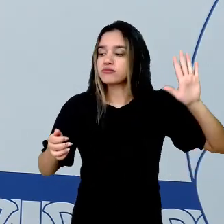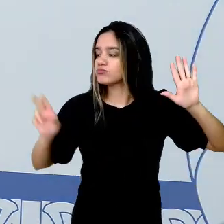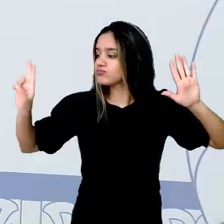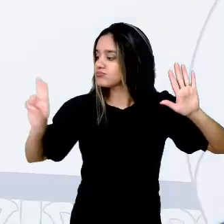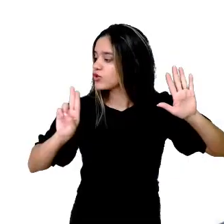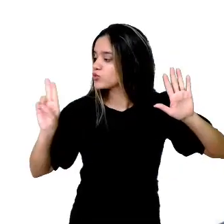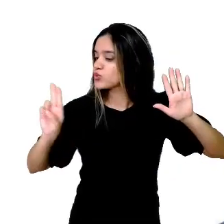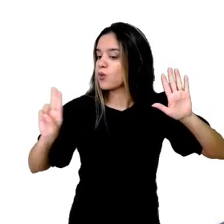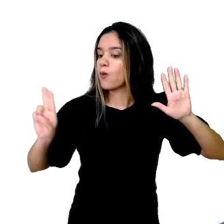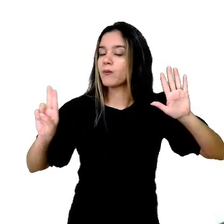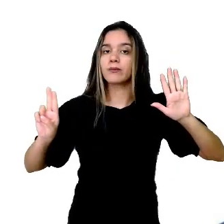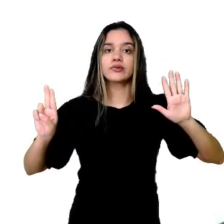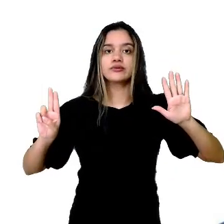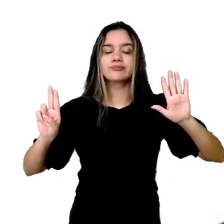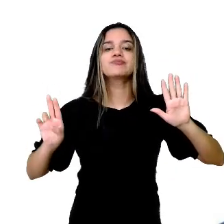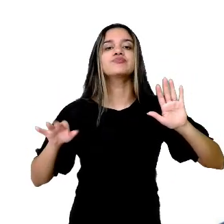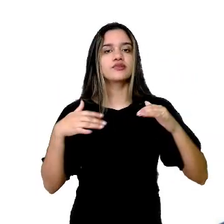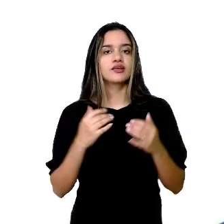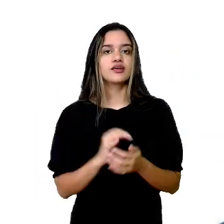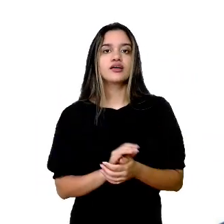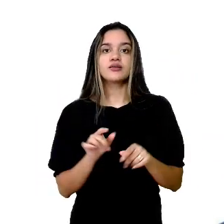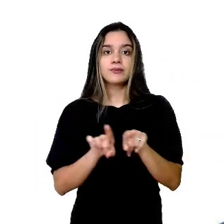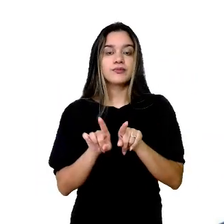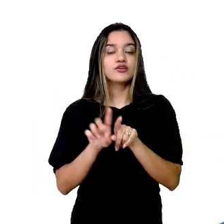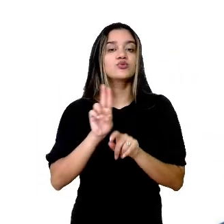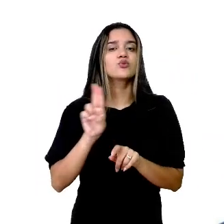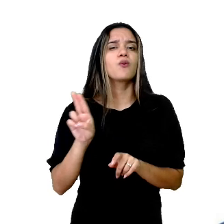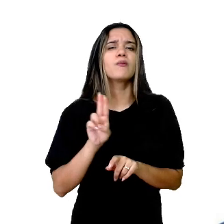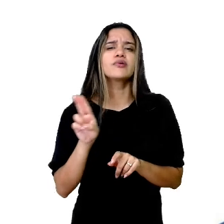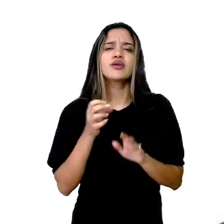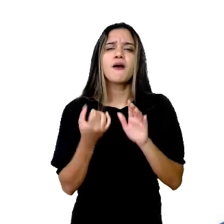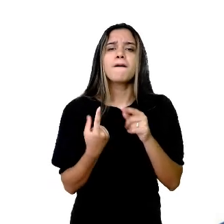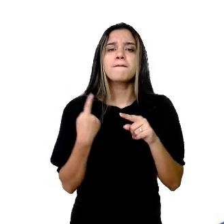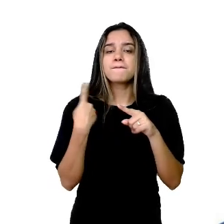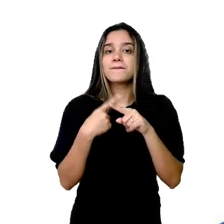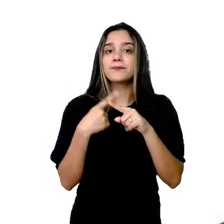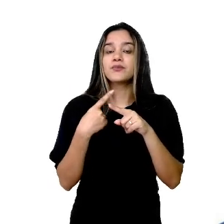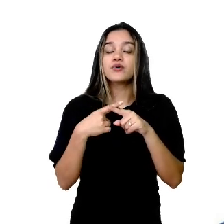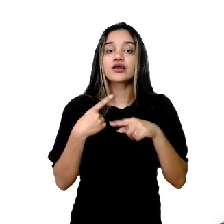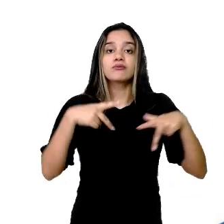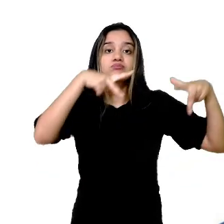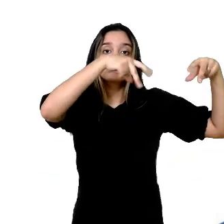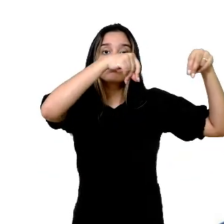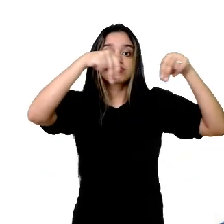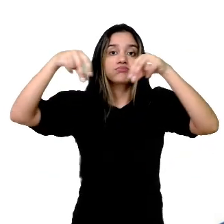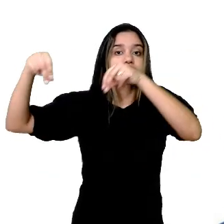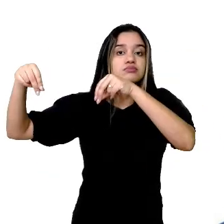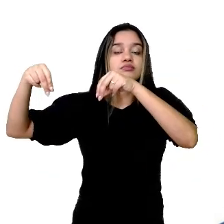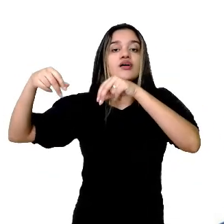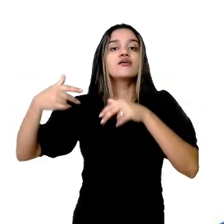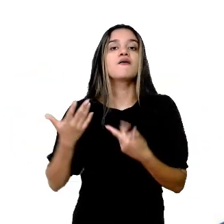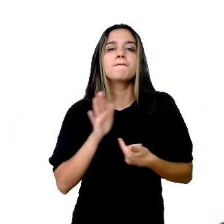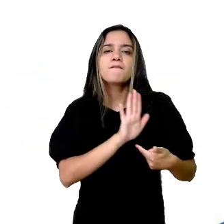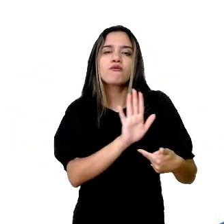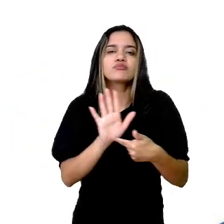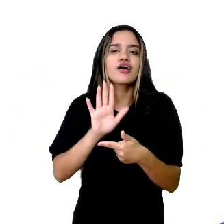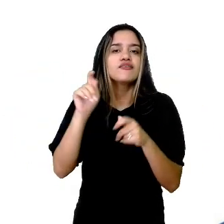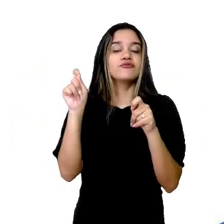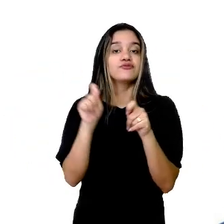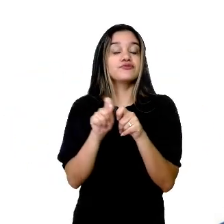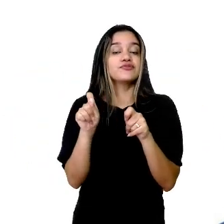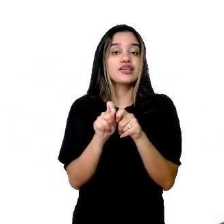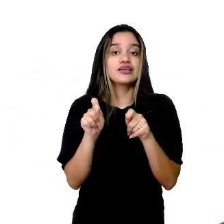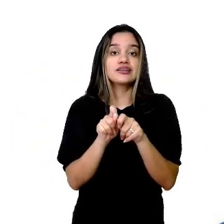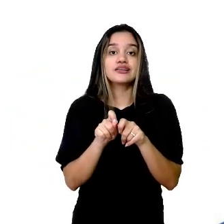cordel ele vem desse nome porque as obras que os poetas expunham elas eram feitas